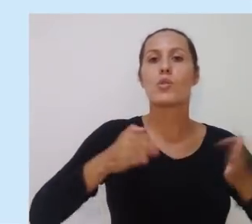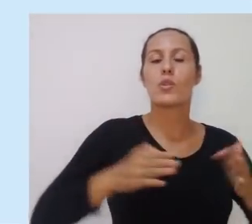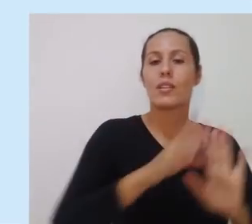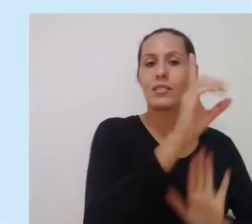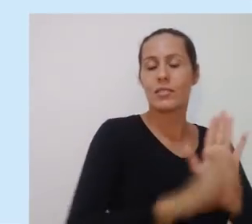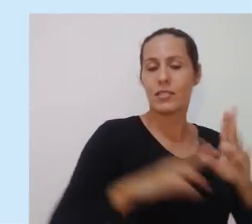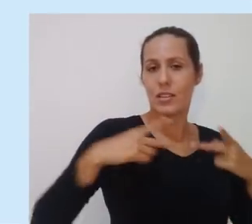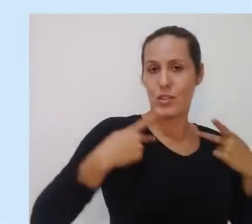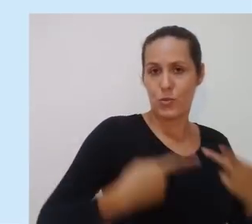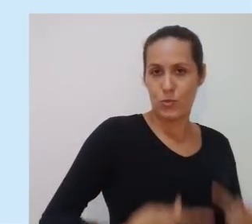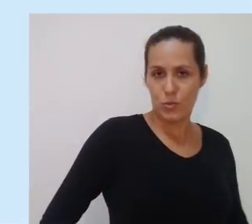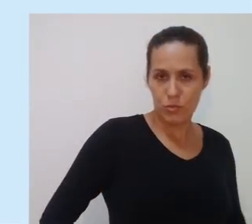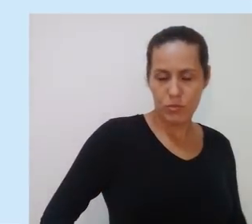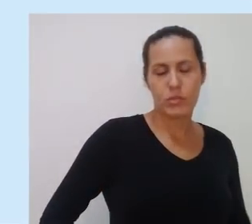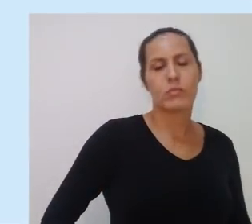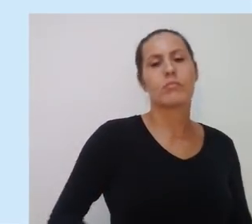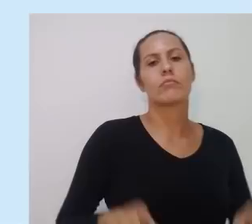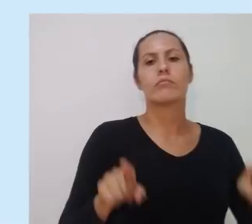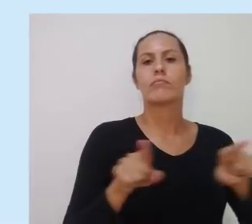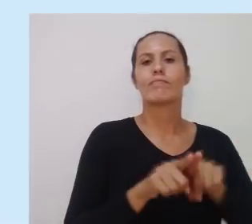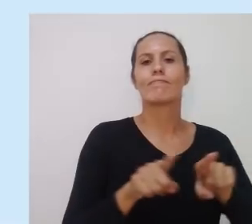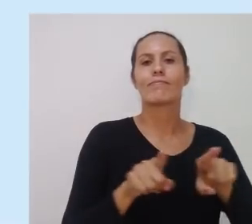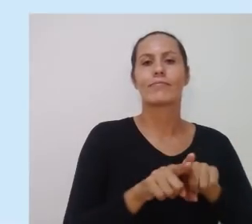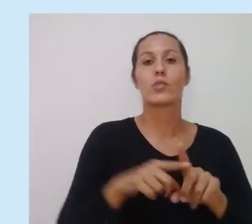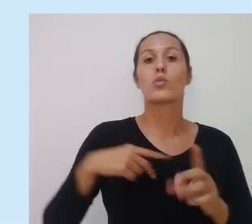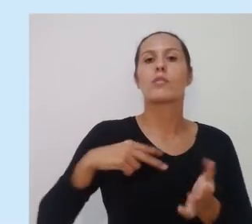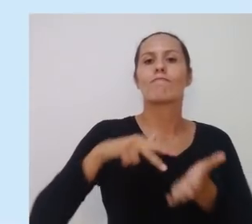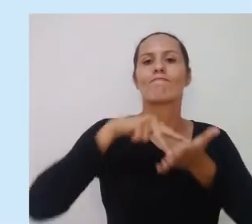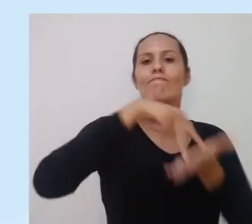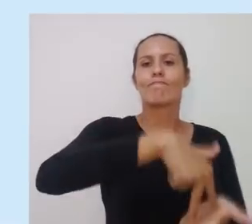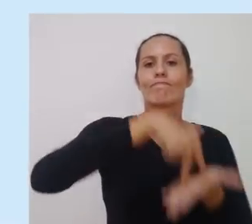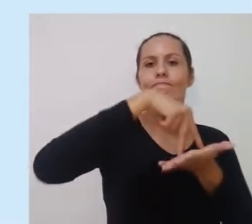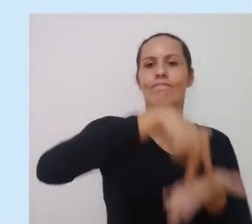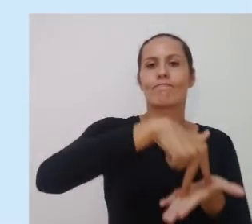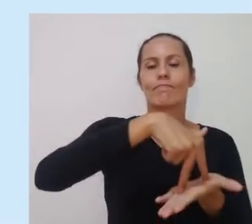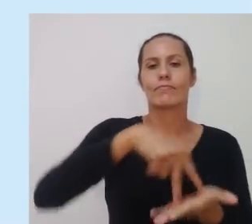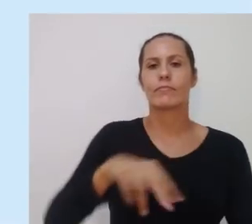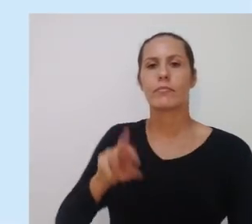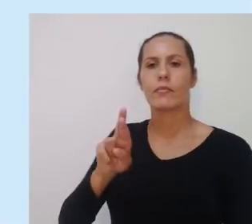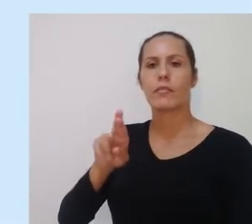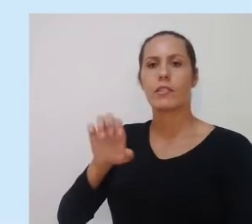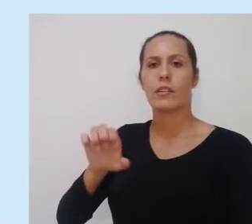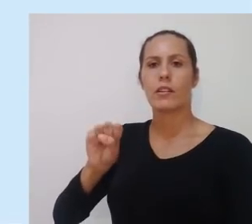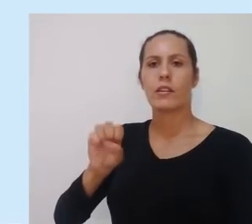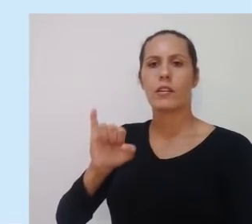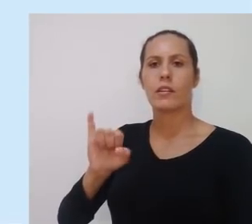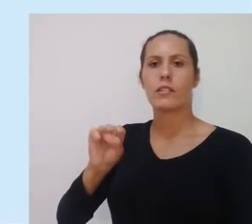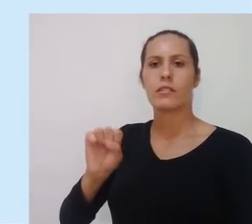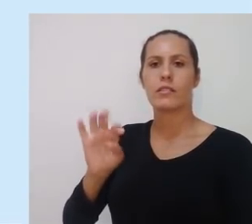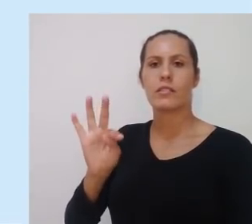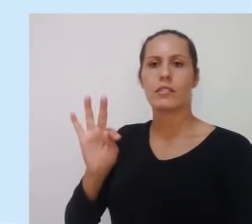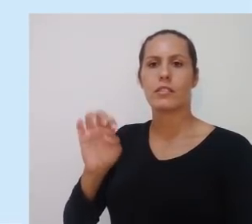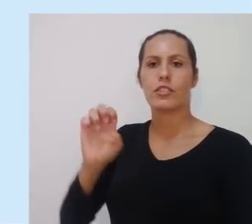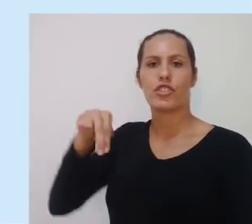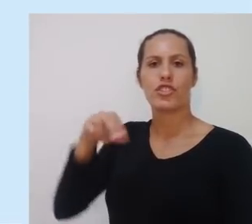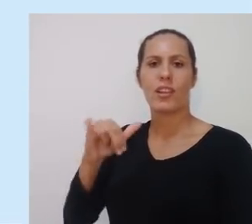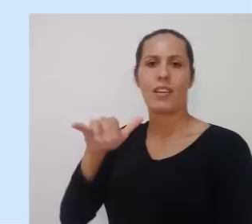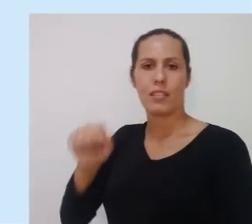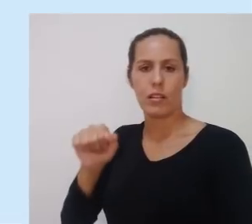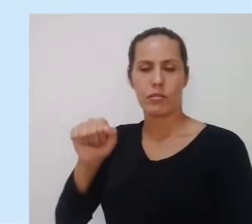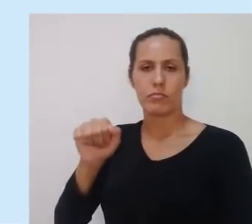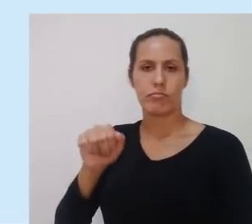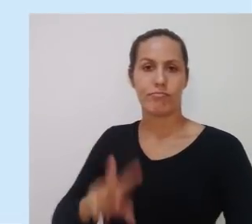utilizada para destacar direitos humanos e para destacar resistência. E o